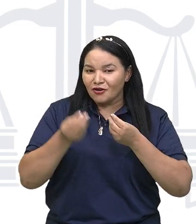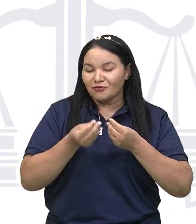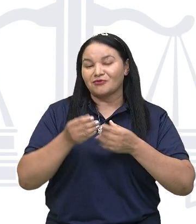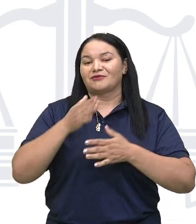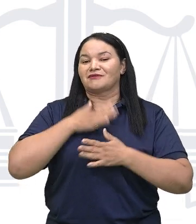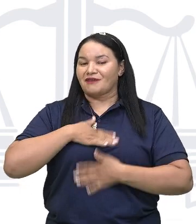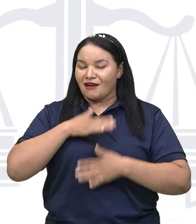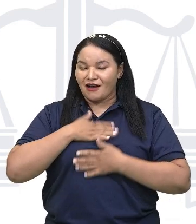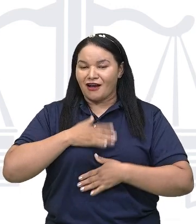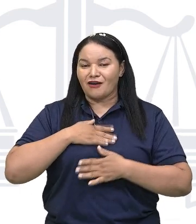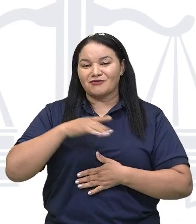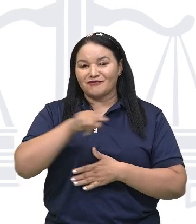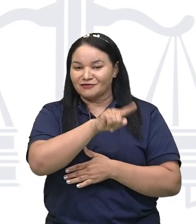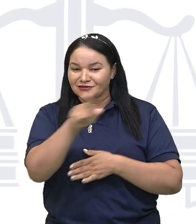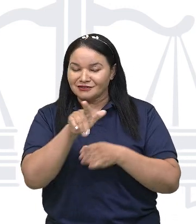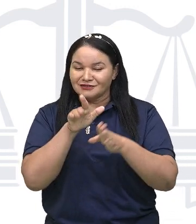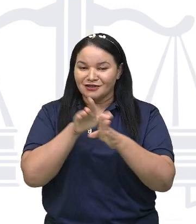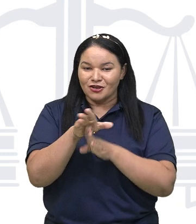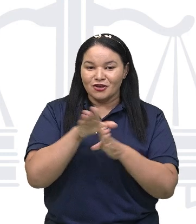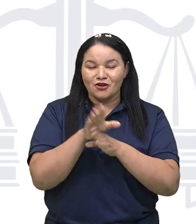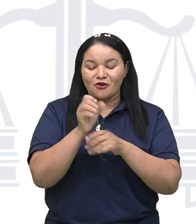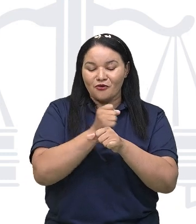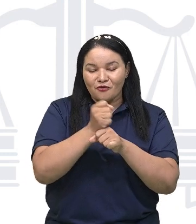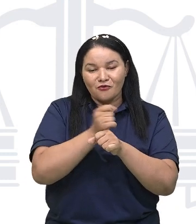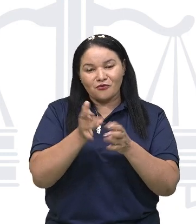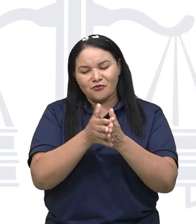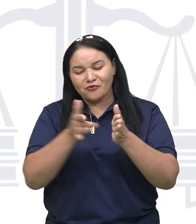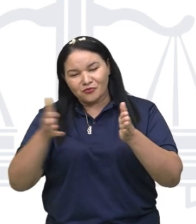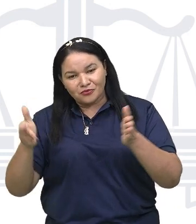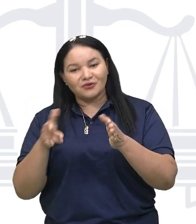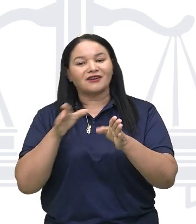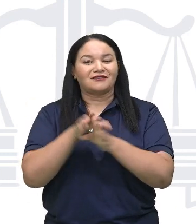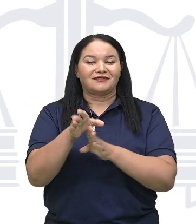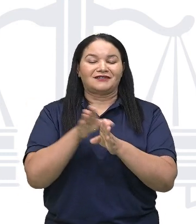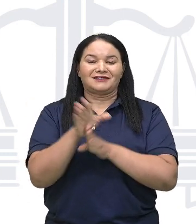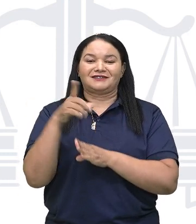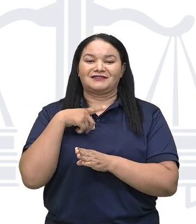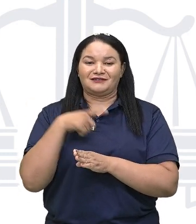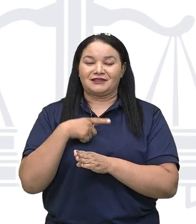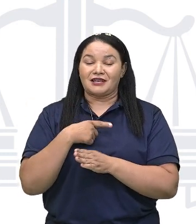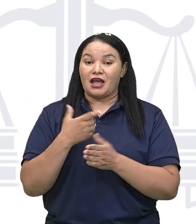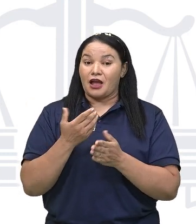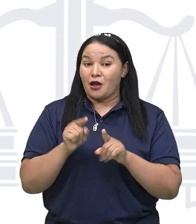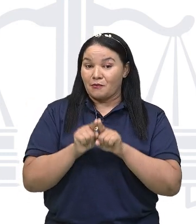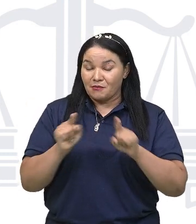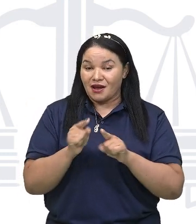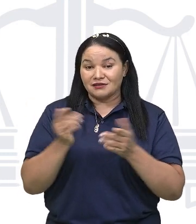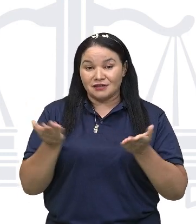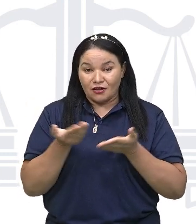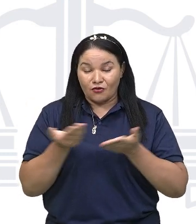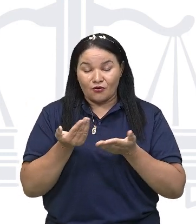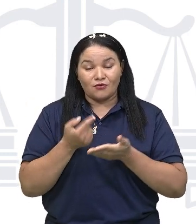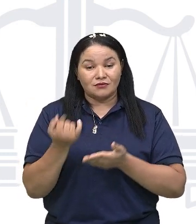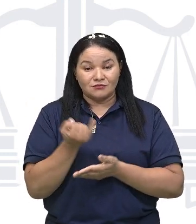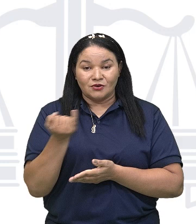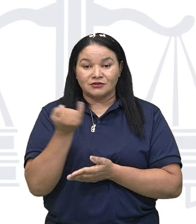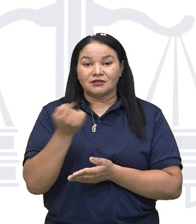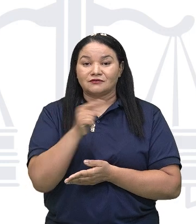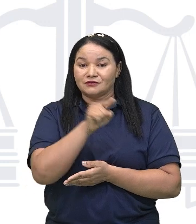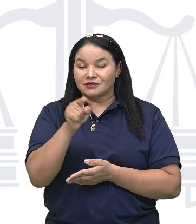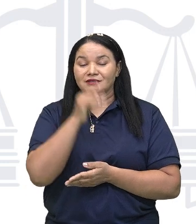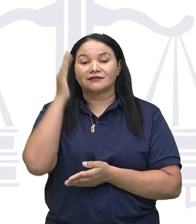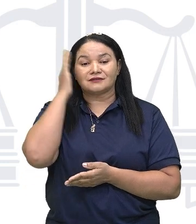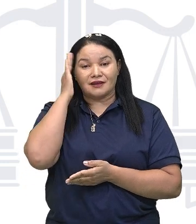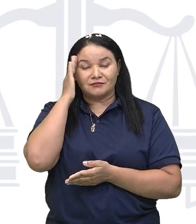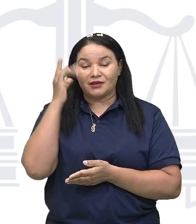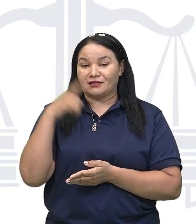receber todas as orientações durante o ano todo, tá bom? Não se preocupe, mas a princípio é importante vocês saberem isso, que ele vai ser uma ficha,